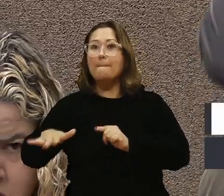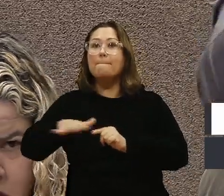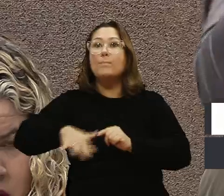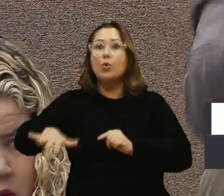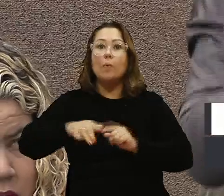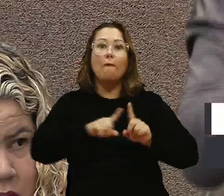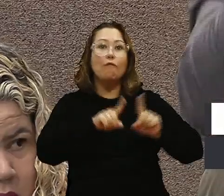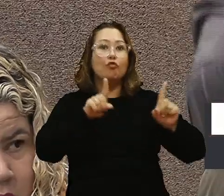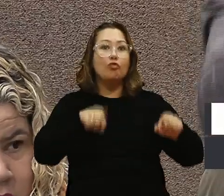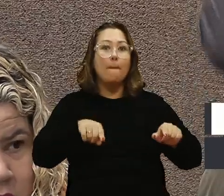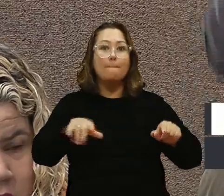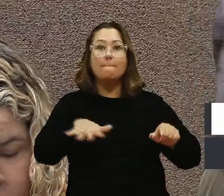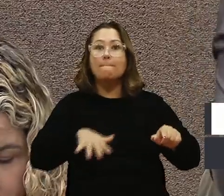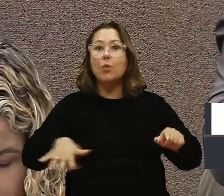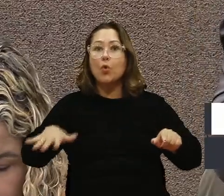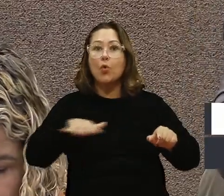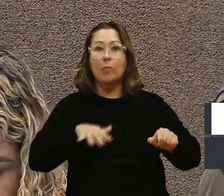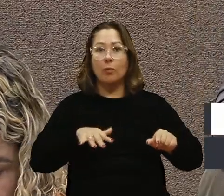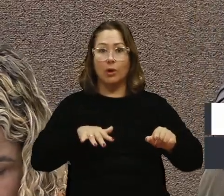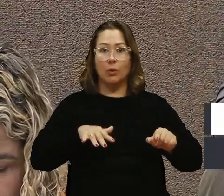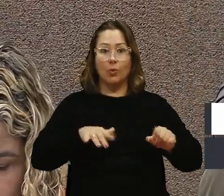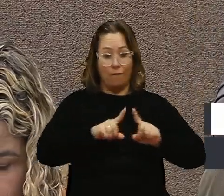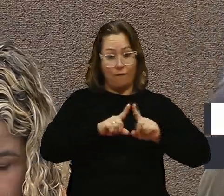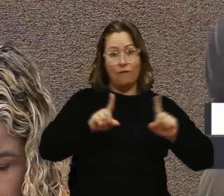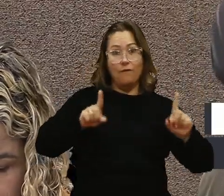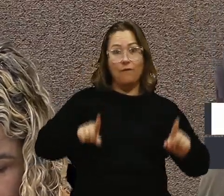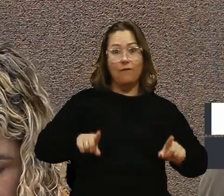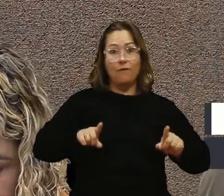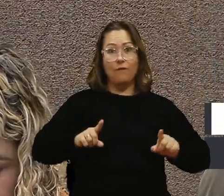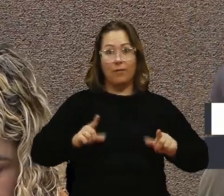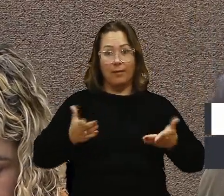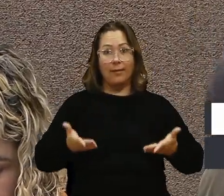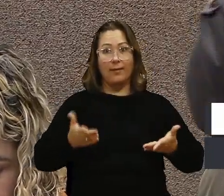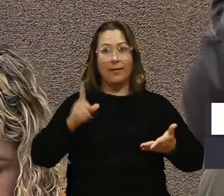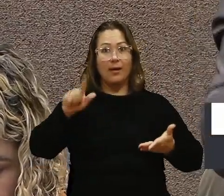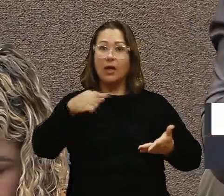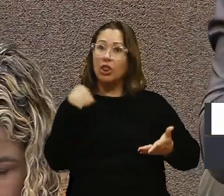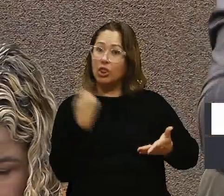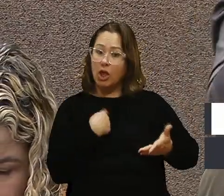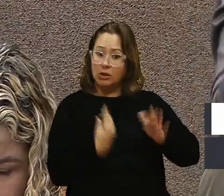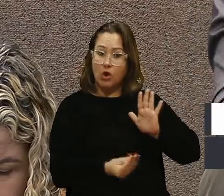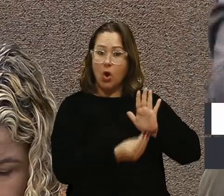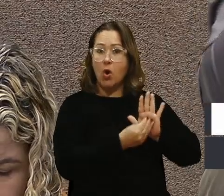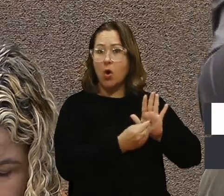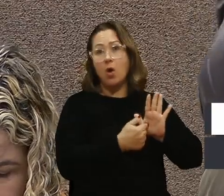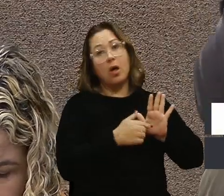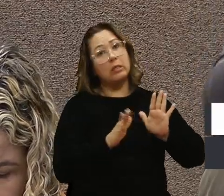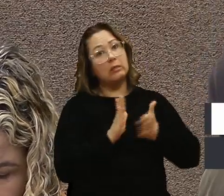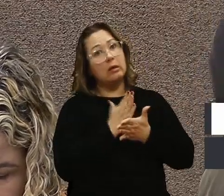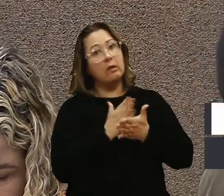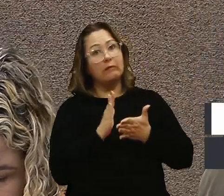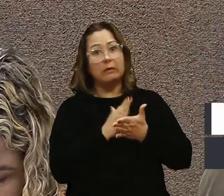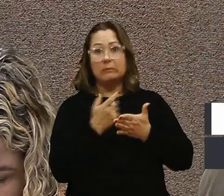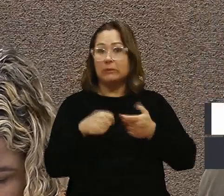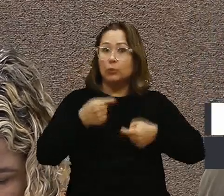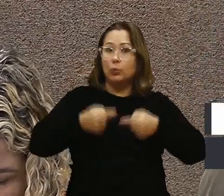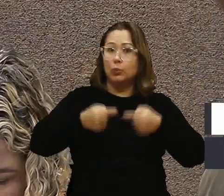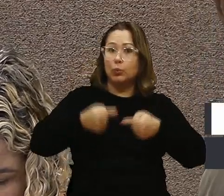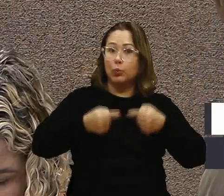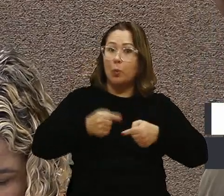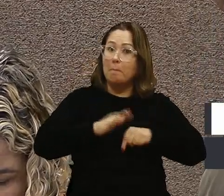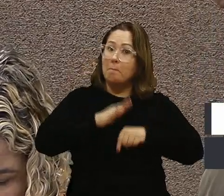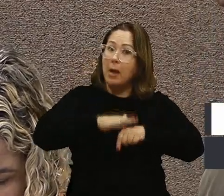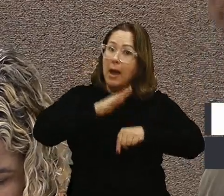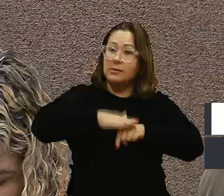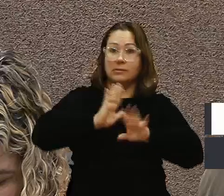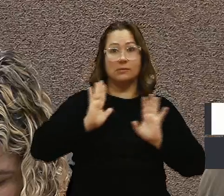funcionário público, servidor. É só isso que a gente colocou aqui, que talvez teria que ter sido discutido um pouco